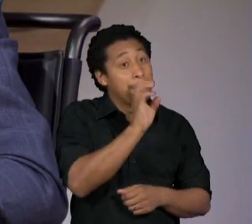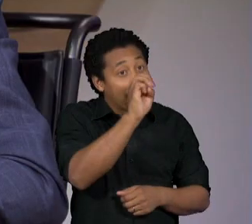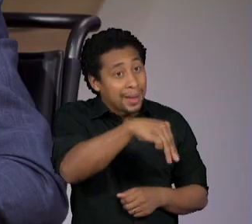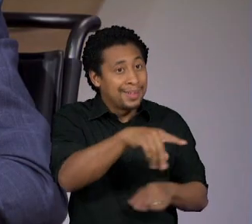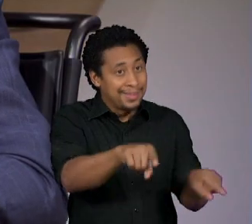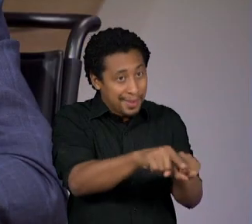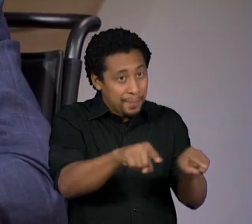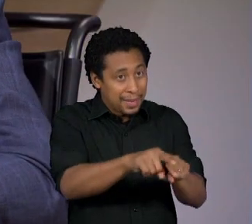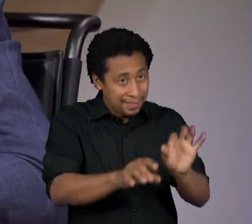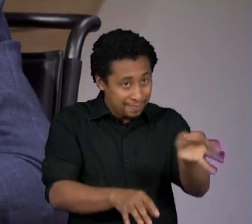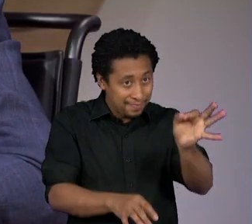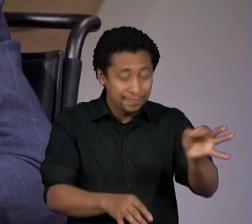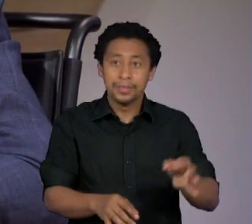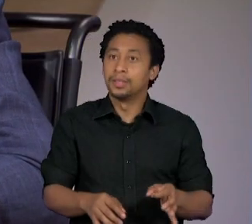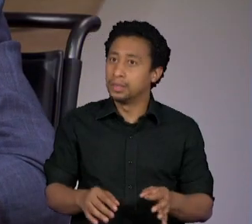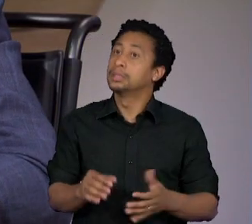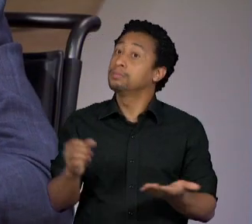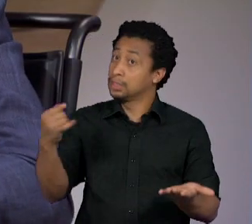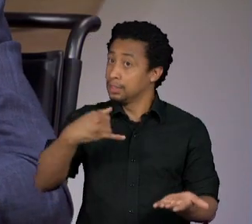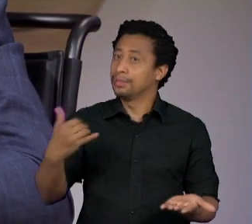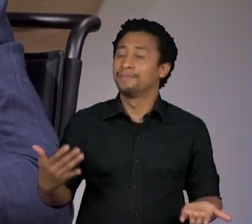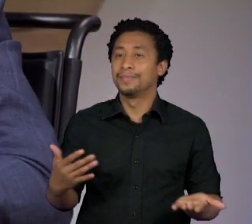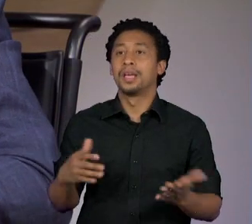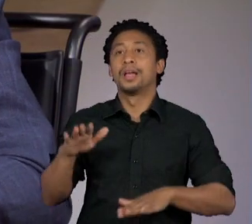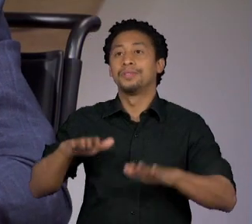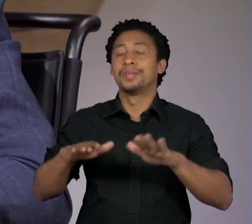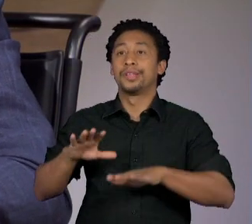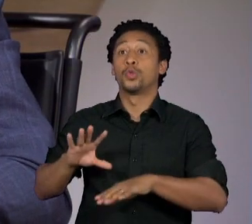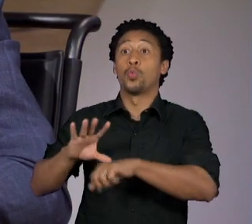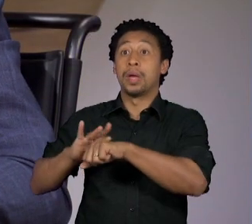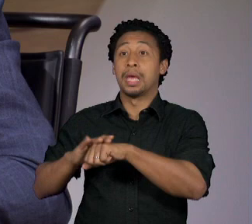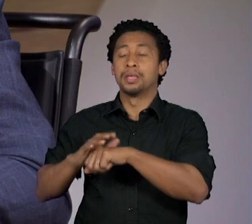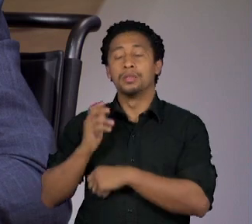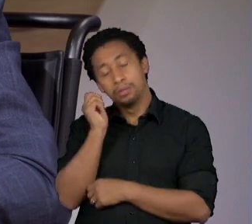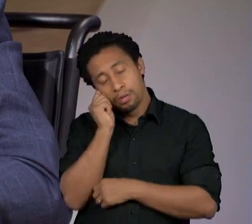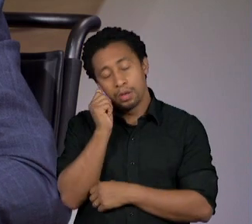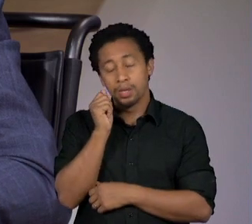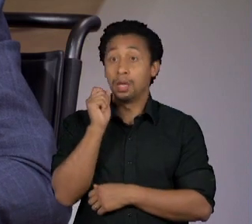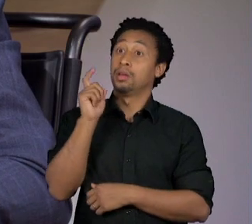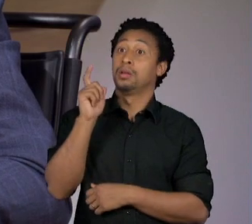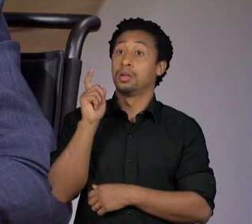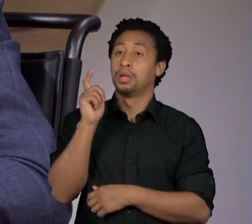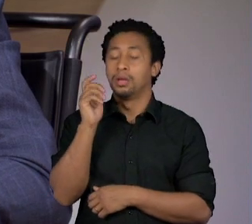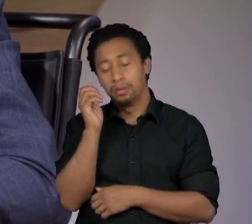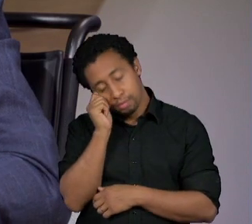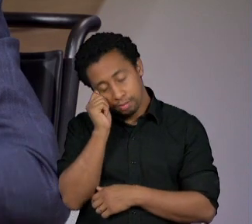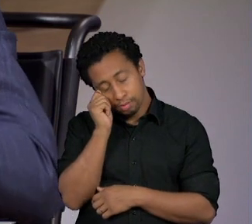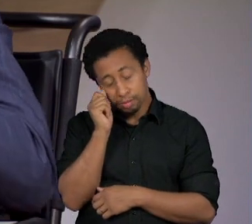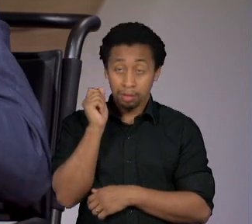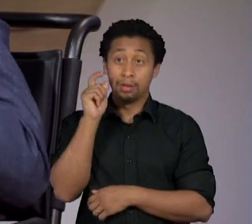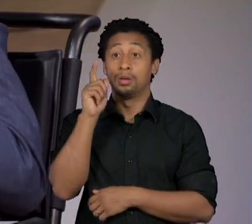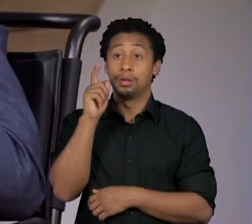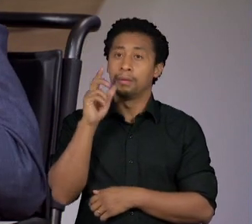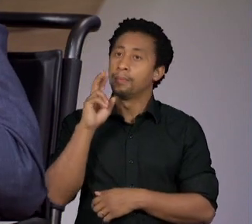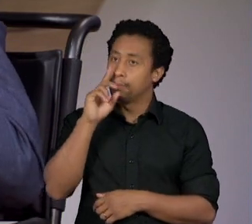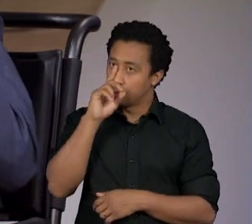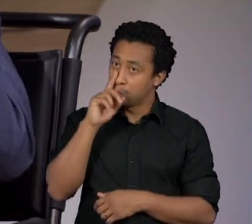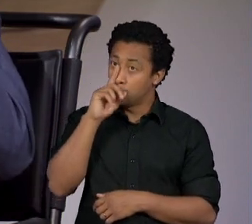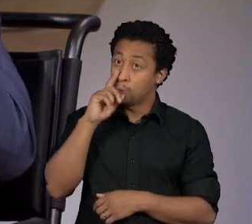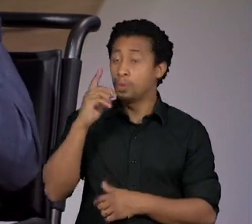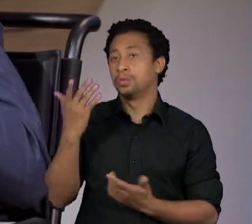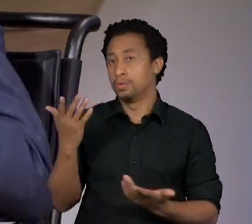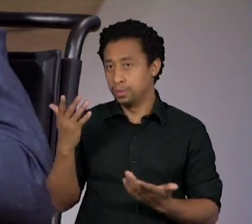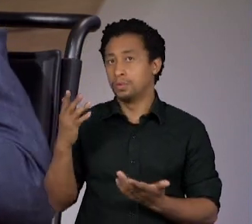né? A gente sabe que, por exemplo, a apneia do sono é um fator de risco bastante importante para queixas de memória, né? Durante o sono,